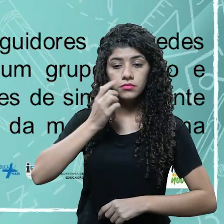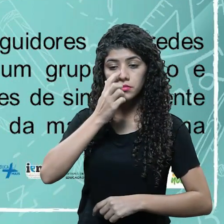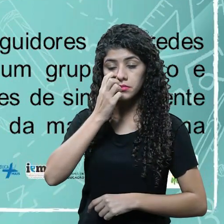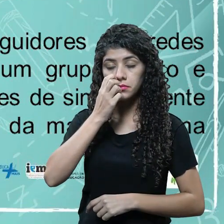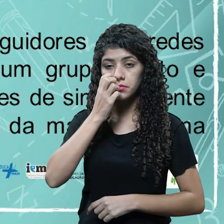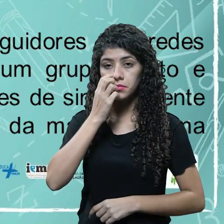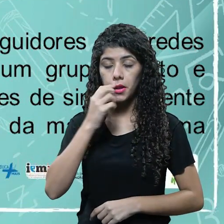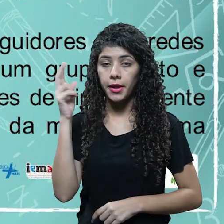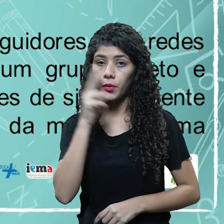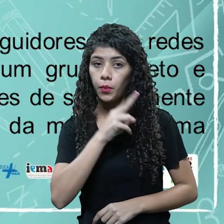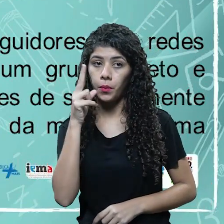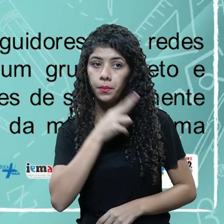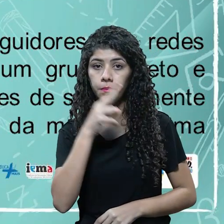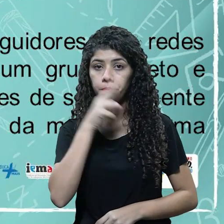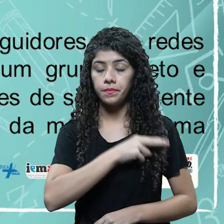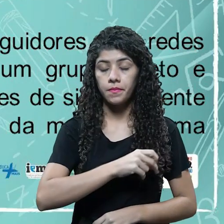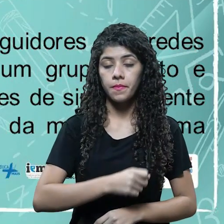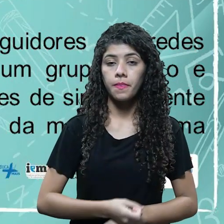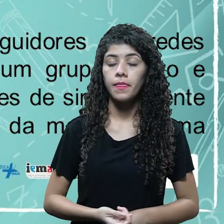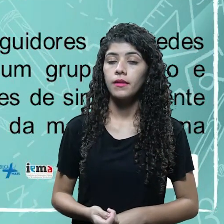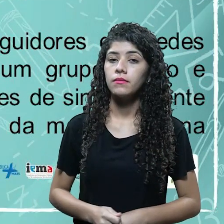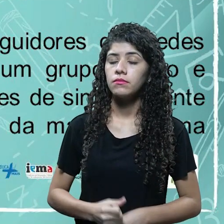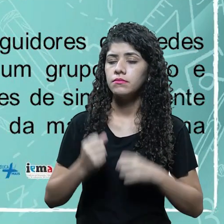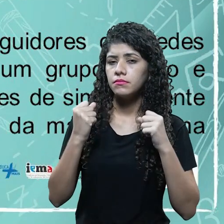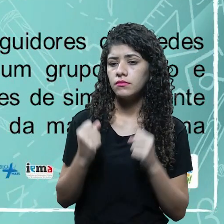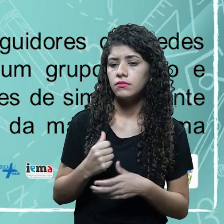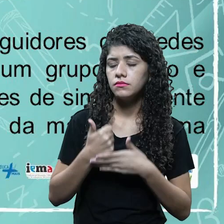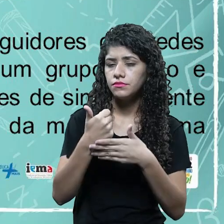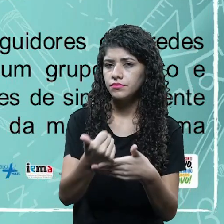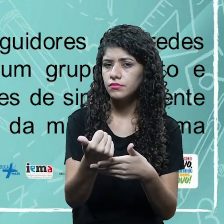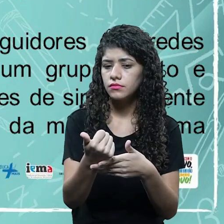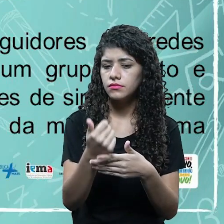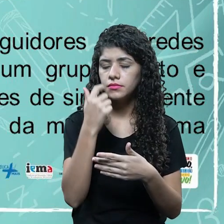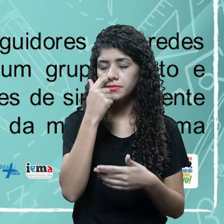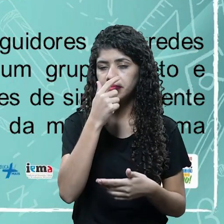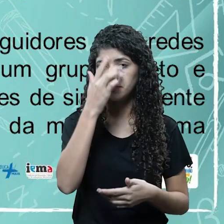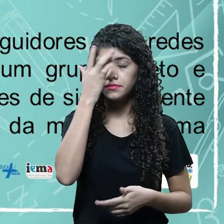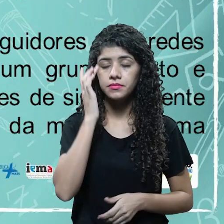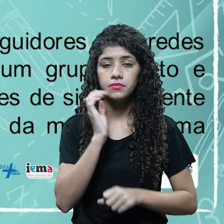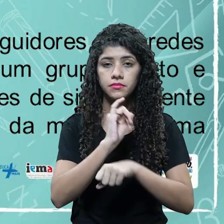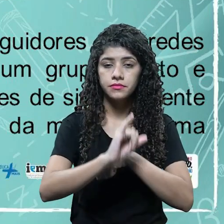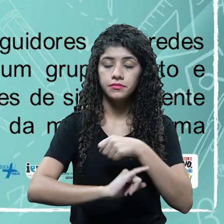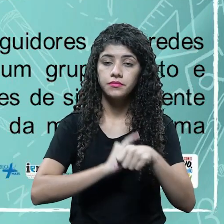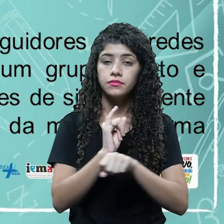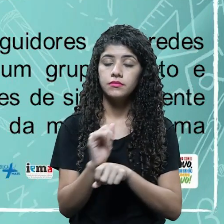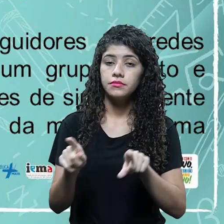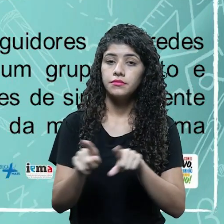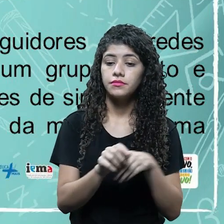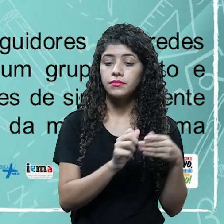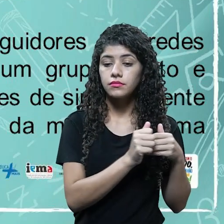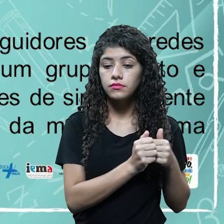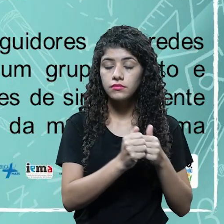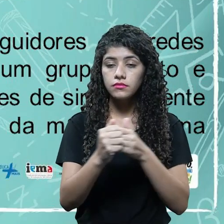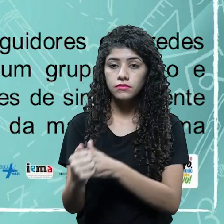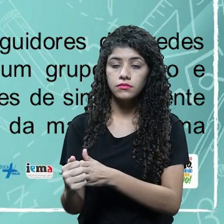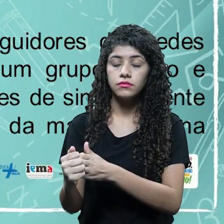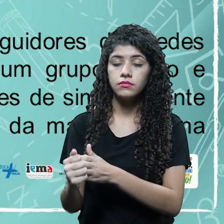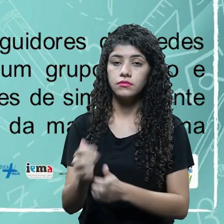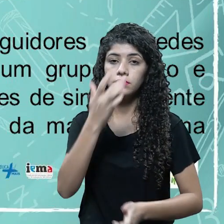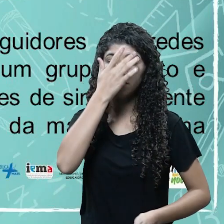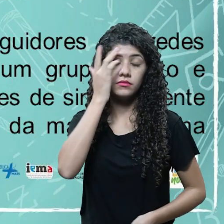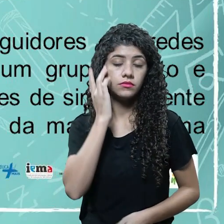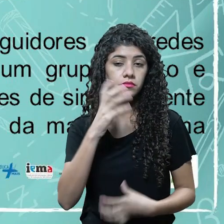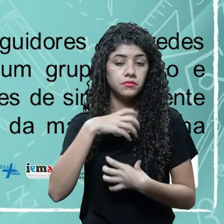urgência. É possível investir em promoções exclusivas para seguidores das redes sociais também. O cliente se sente como parte de um grupo seleto